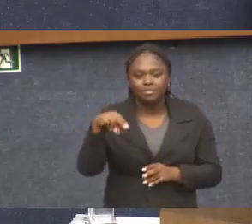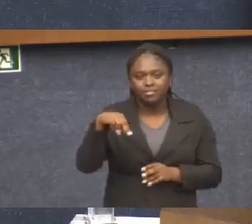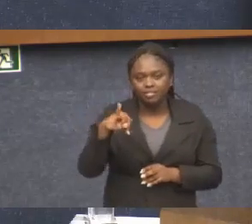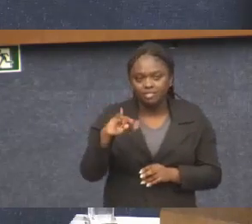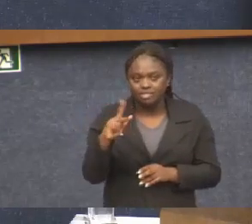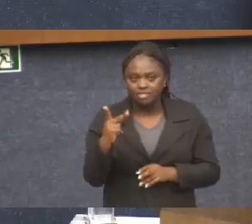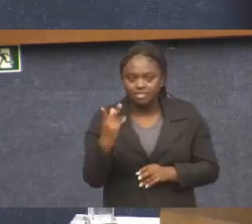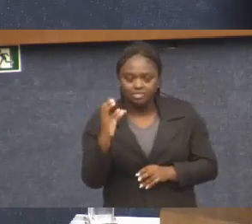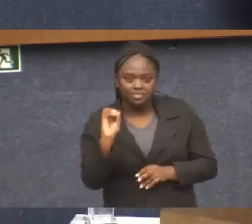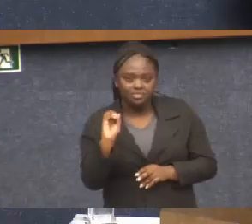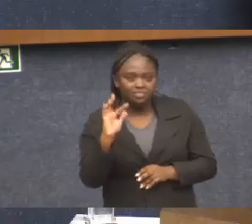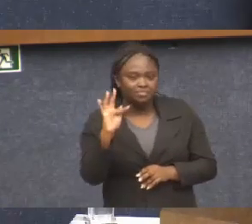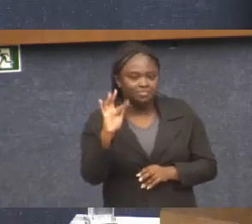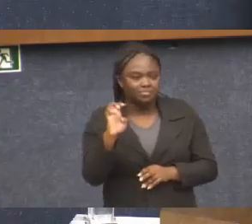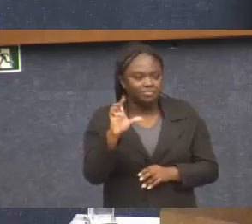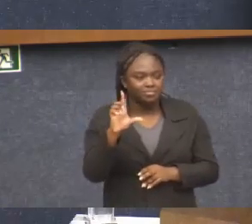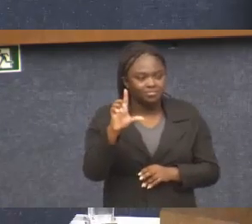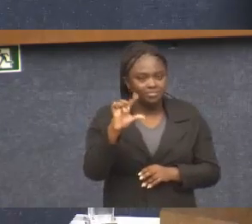Félix.